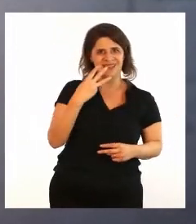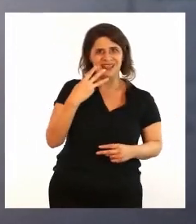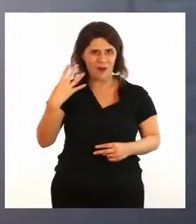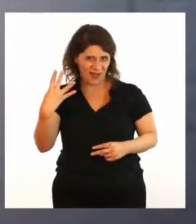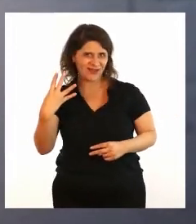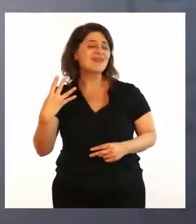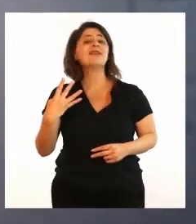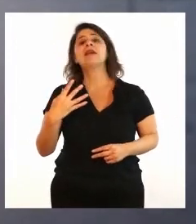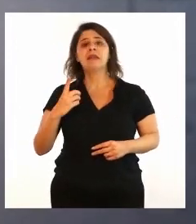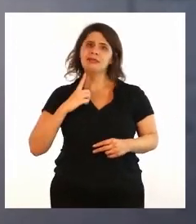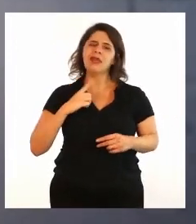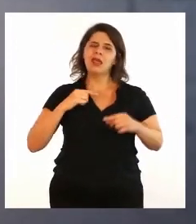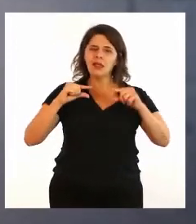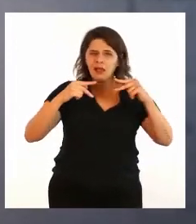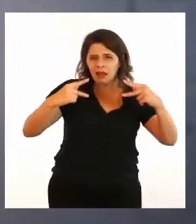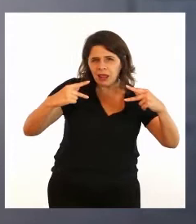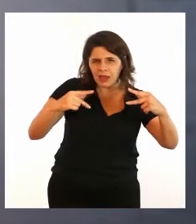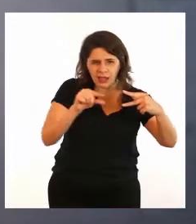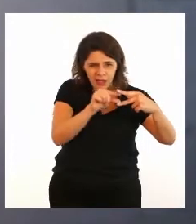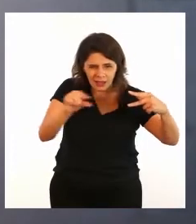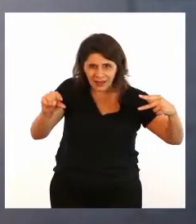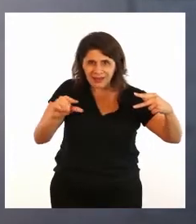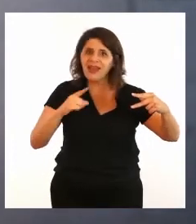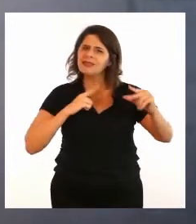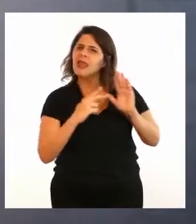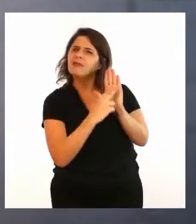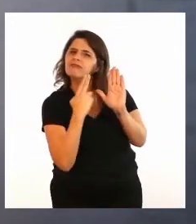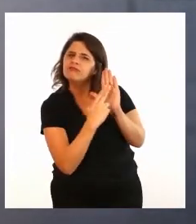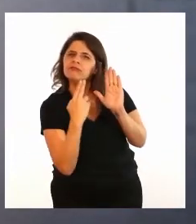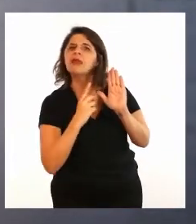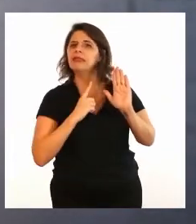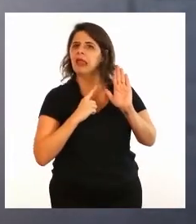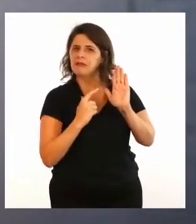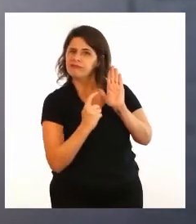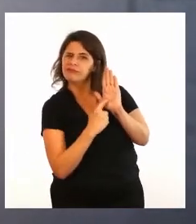o link para esse documentário. Nós colocamos essa referência lá.